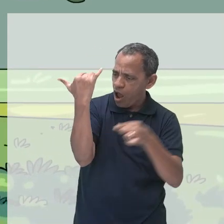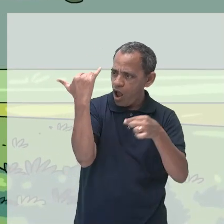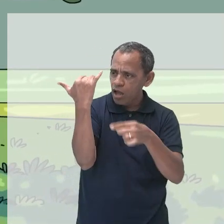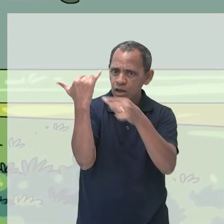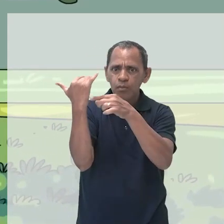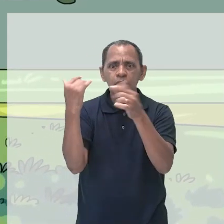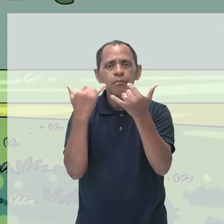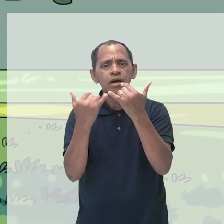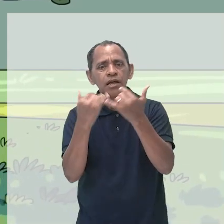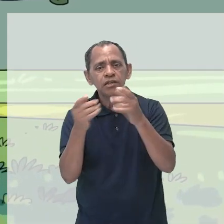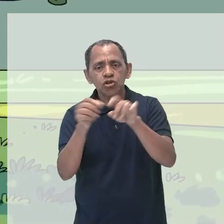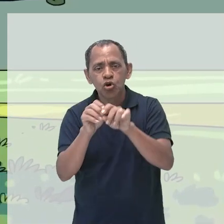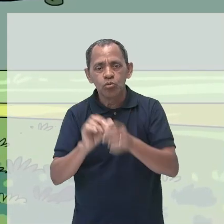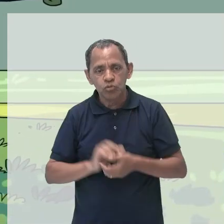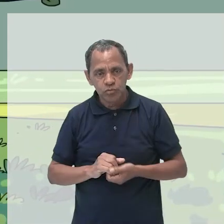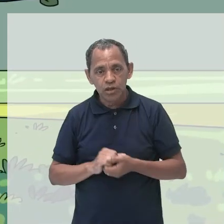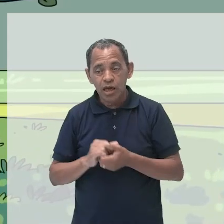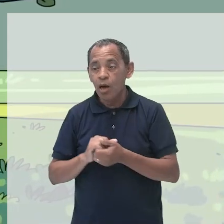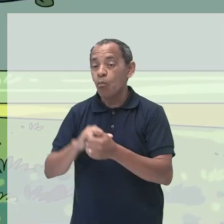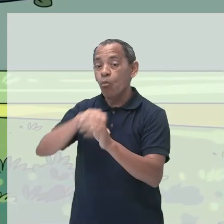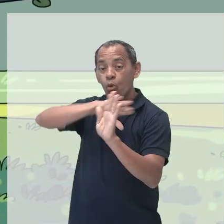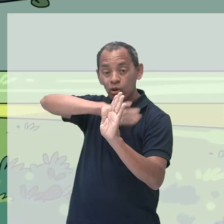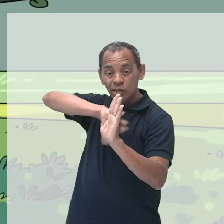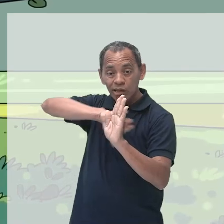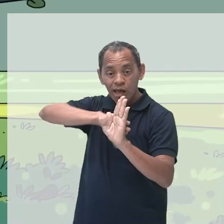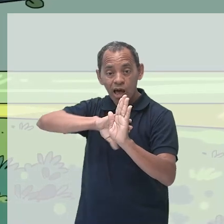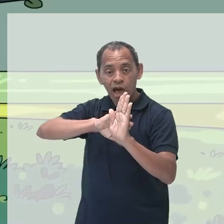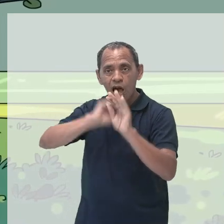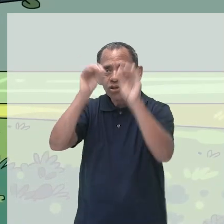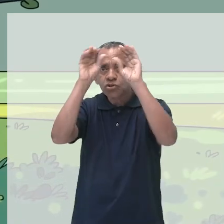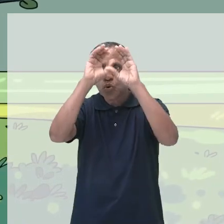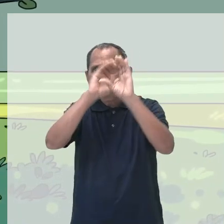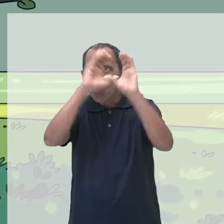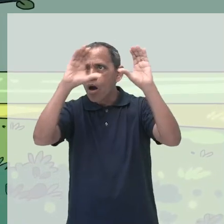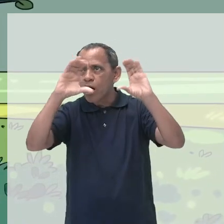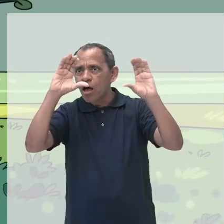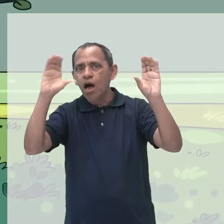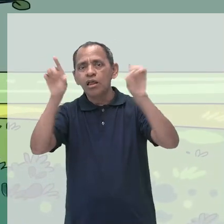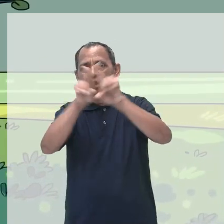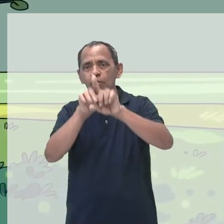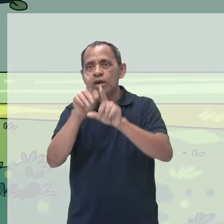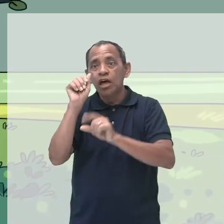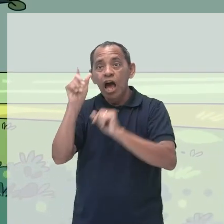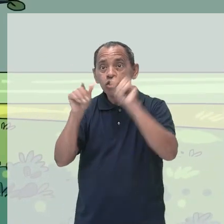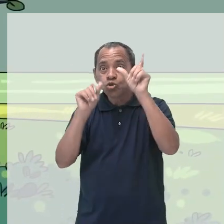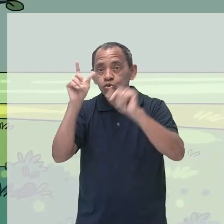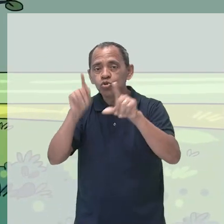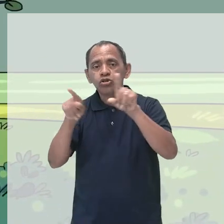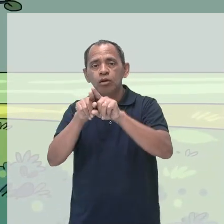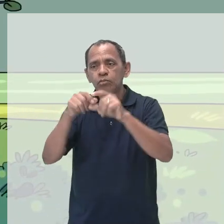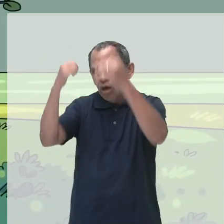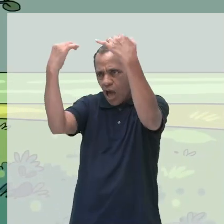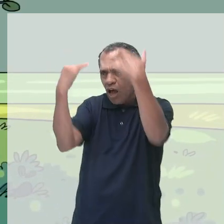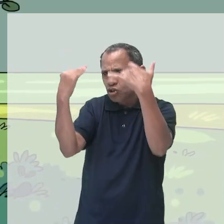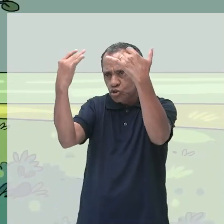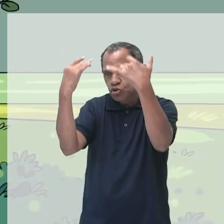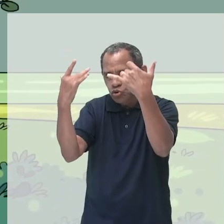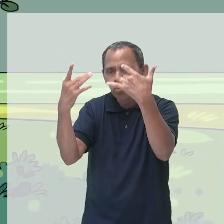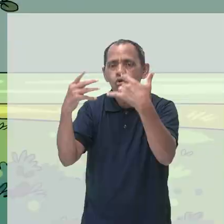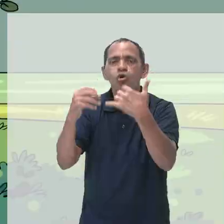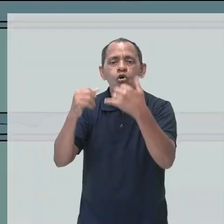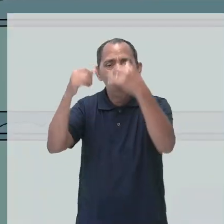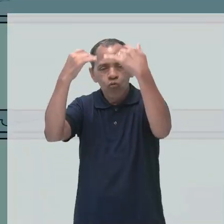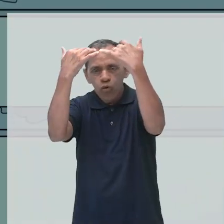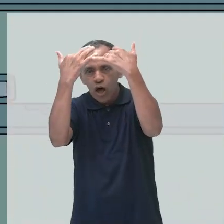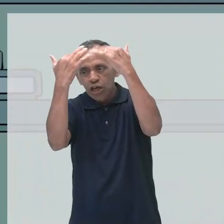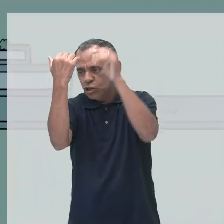igreja. Atrás dela, o céu retalhava-se em tacos azuis e a chuva descia preguiçosa e